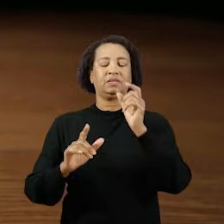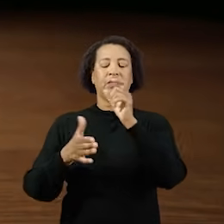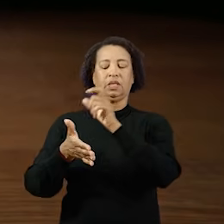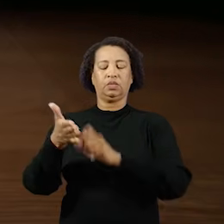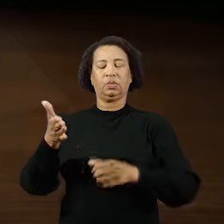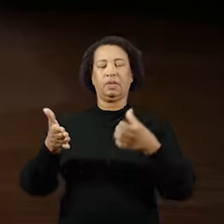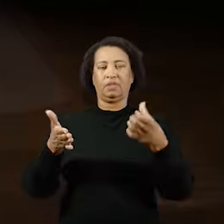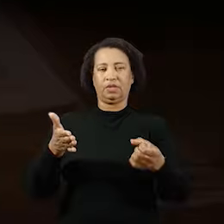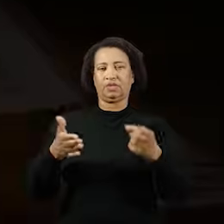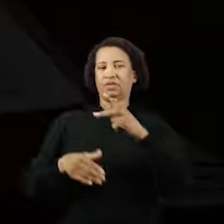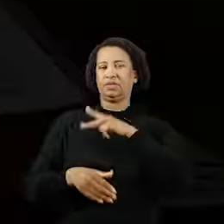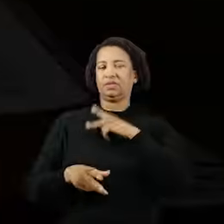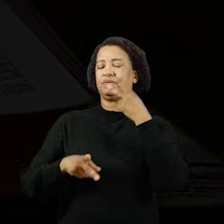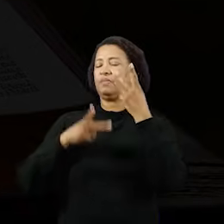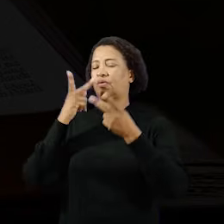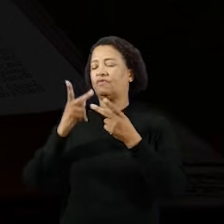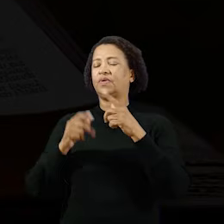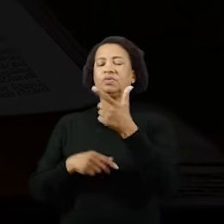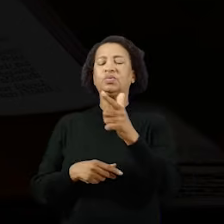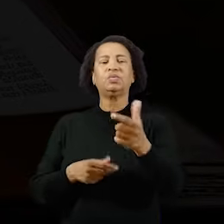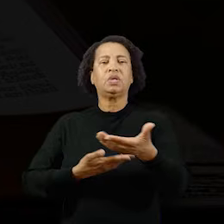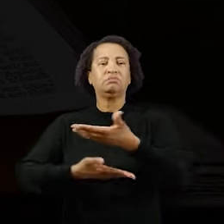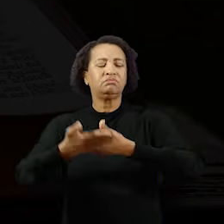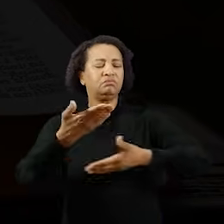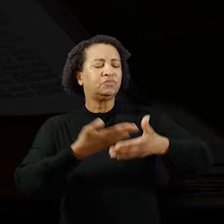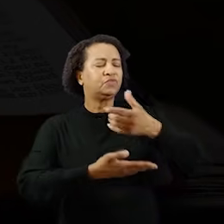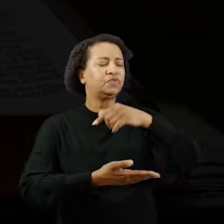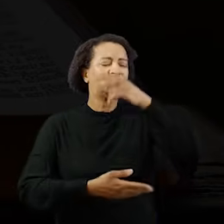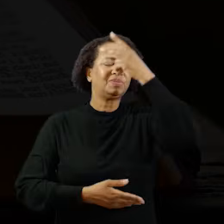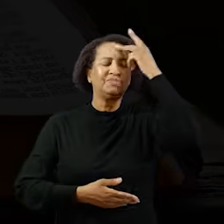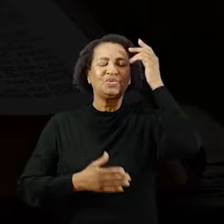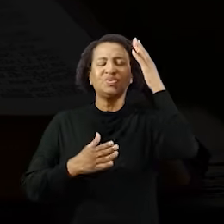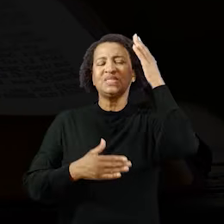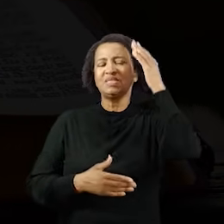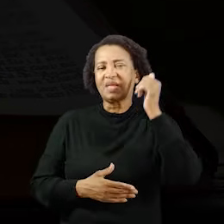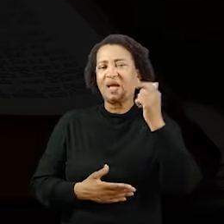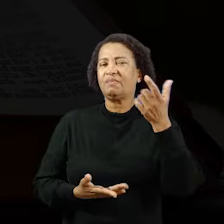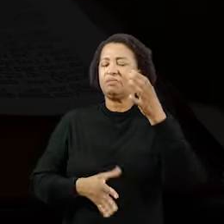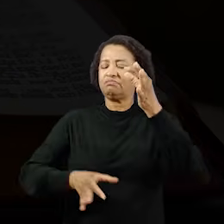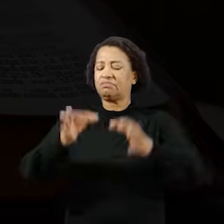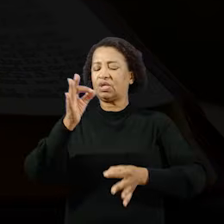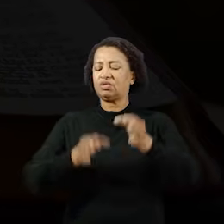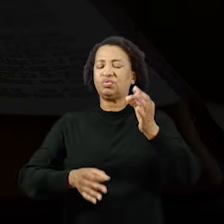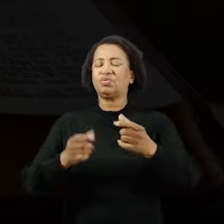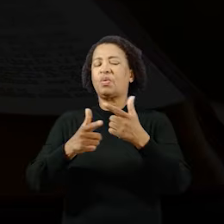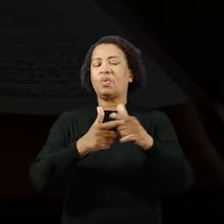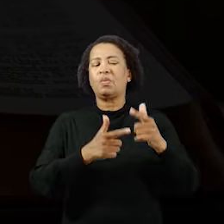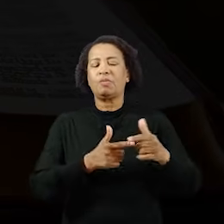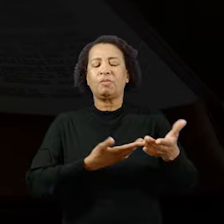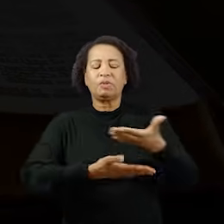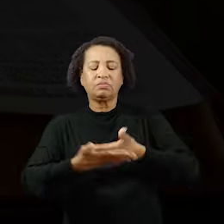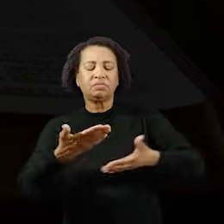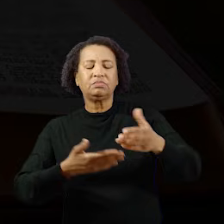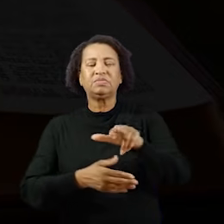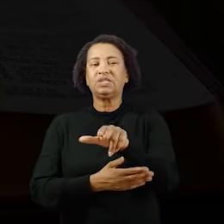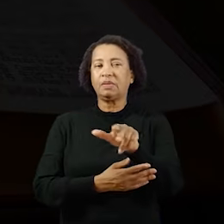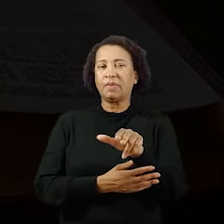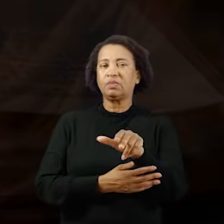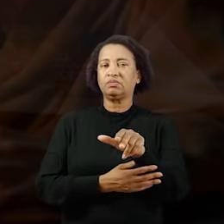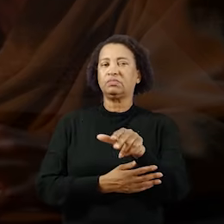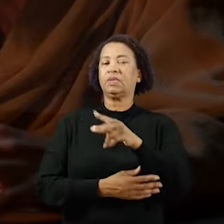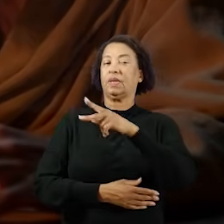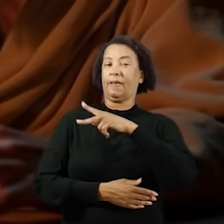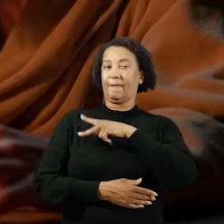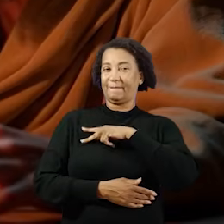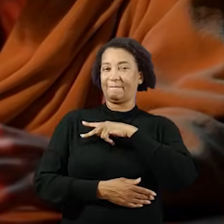6, Paulo diz, acaso não há entre vocês alguém suficientemente sábio para julgar uma causa entre irmãos?